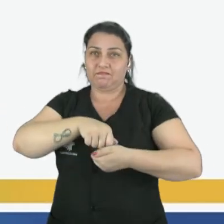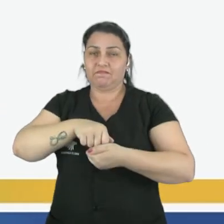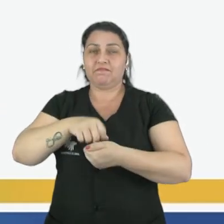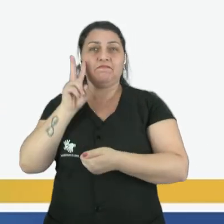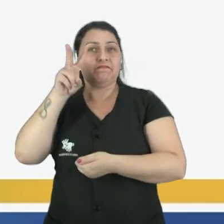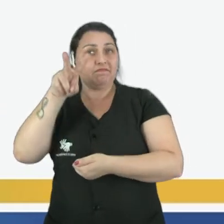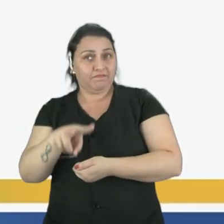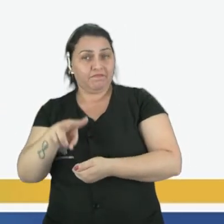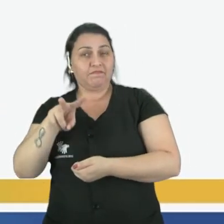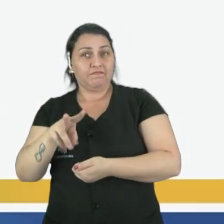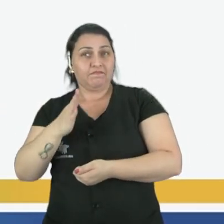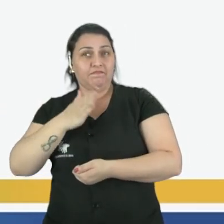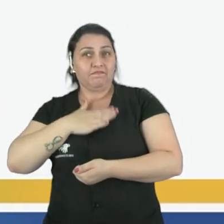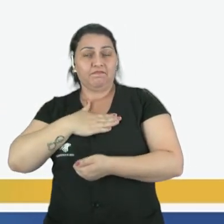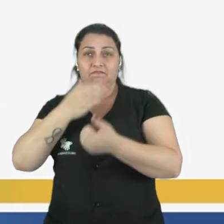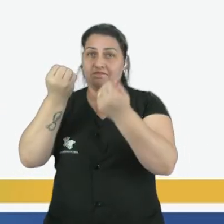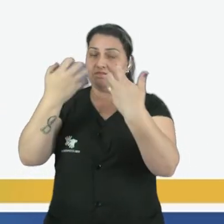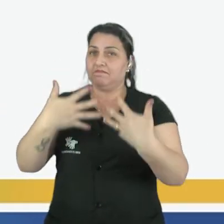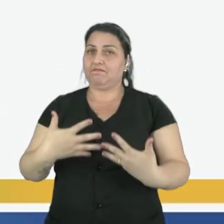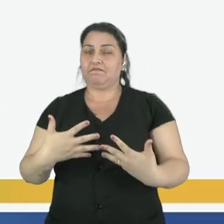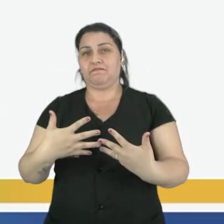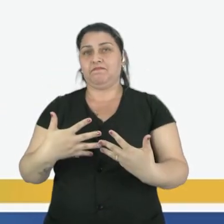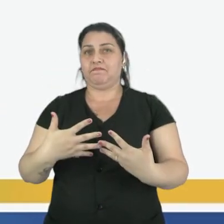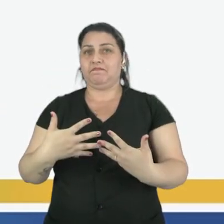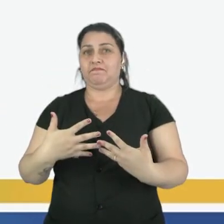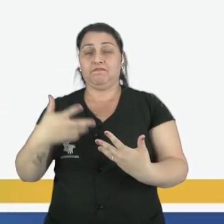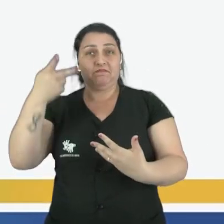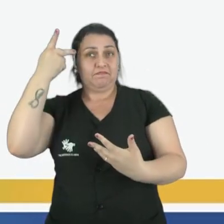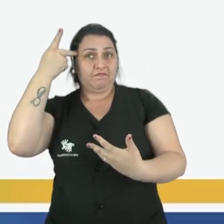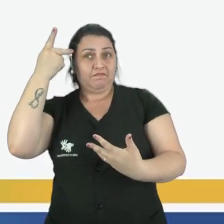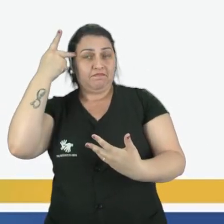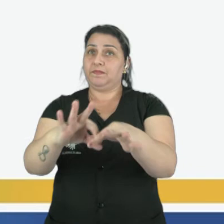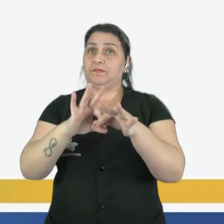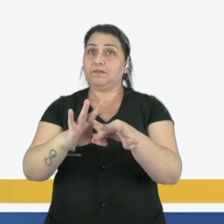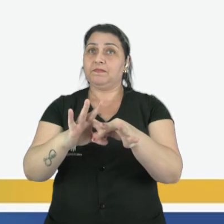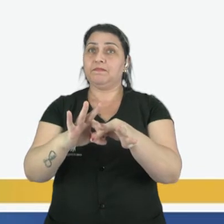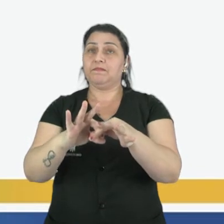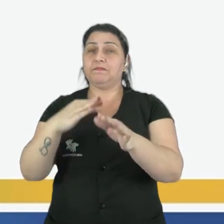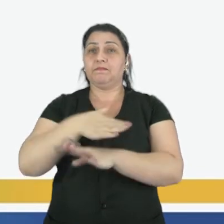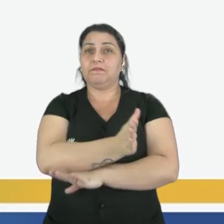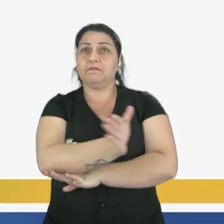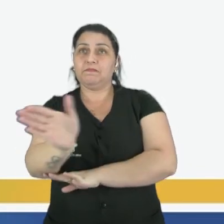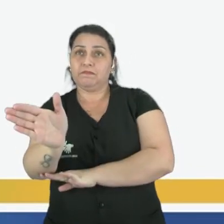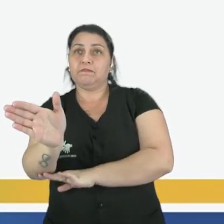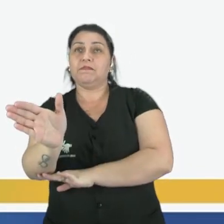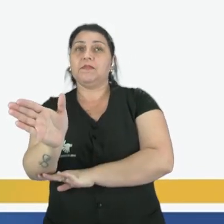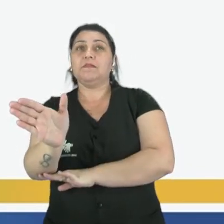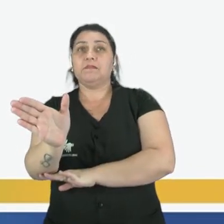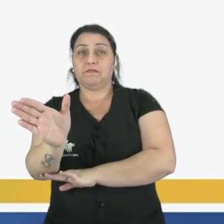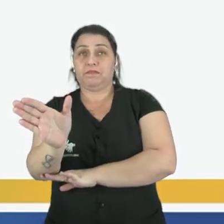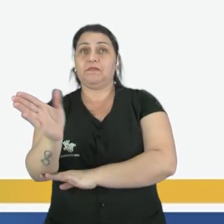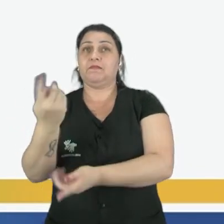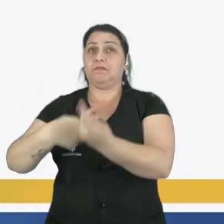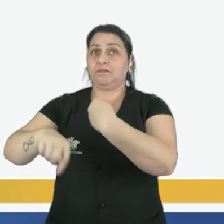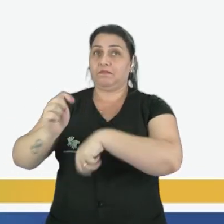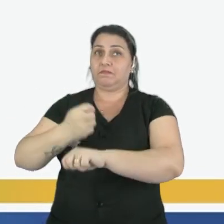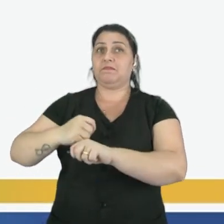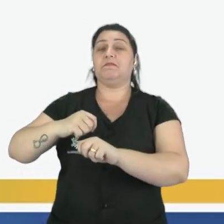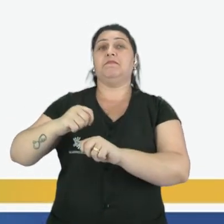A exemplo disso temos Londres, na Inglaterra, Nova York, nos Estados Unidos, Paris, na